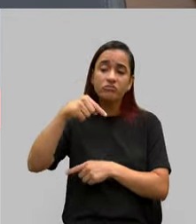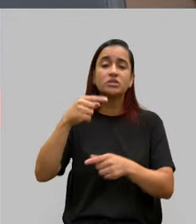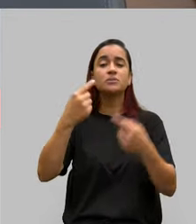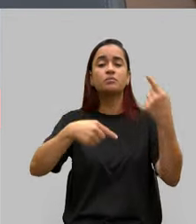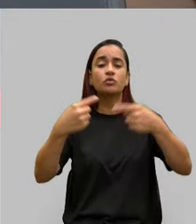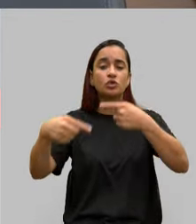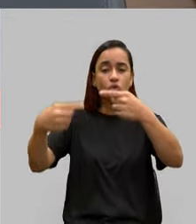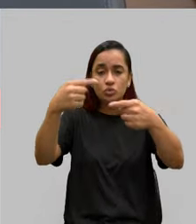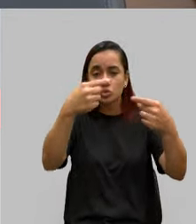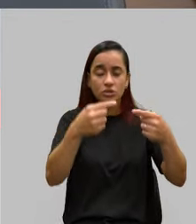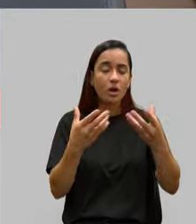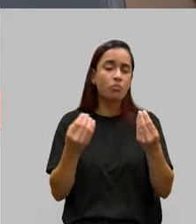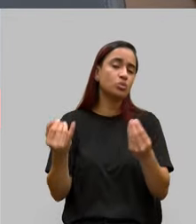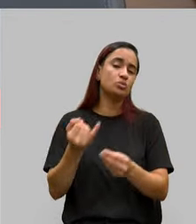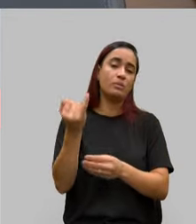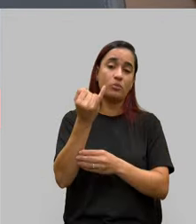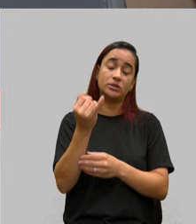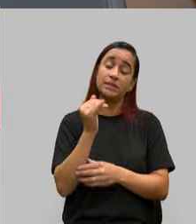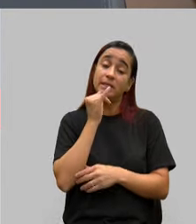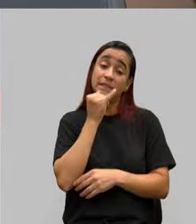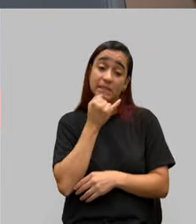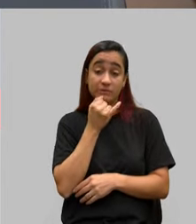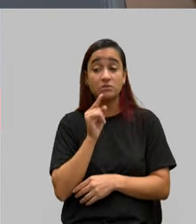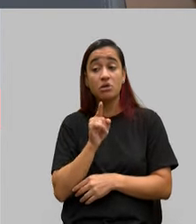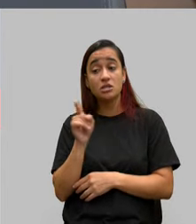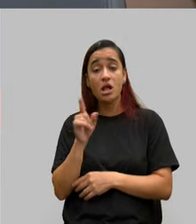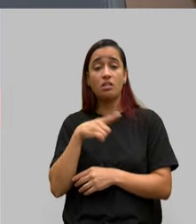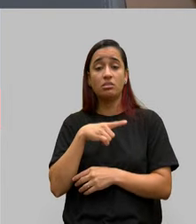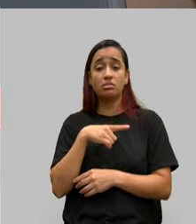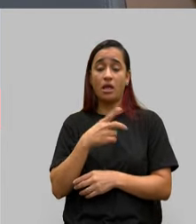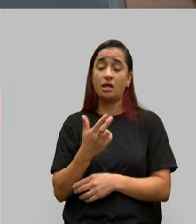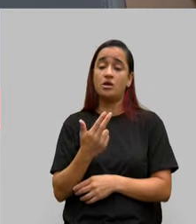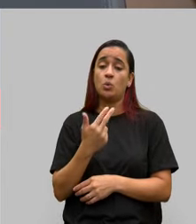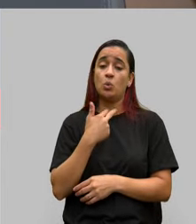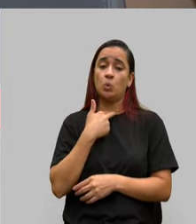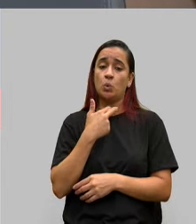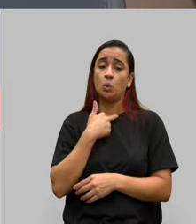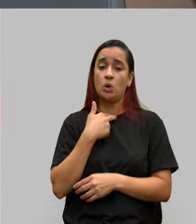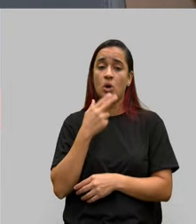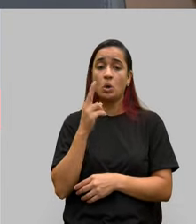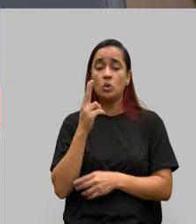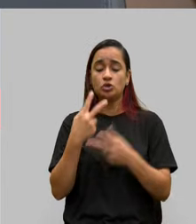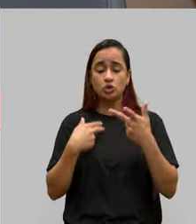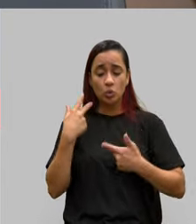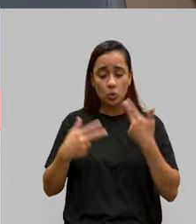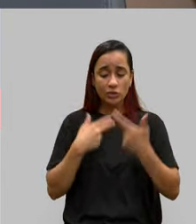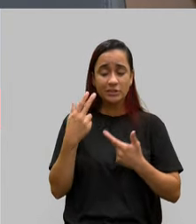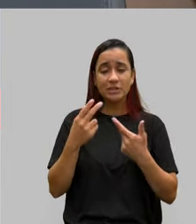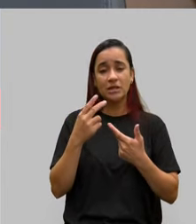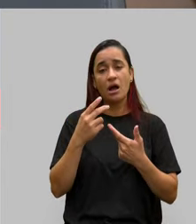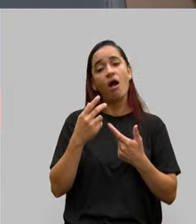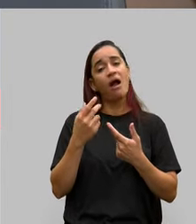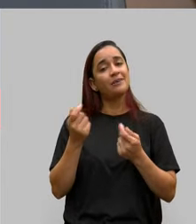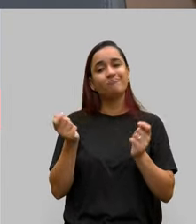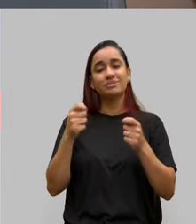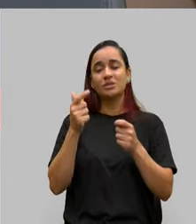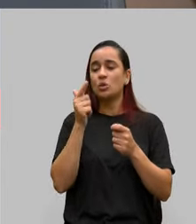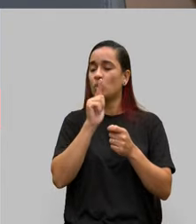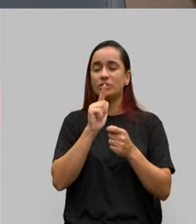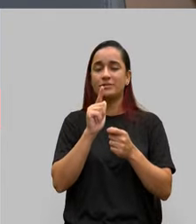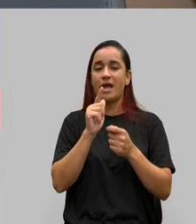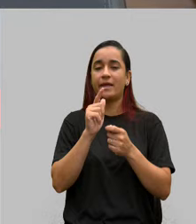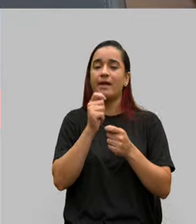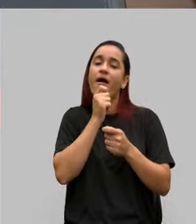no estado de Minas Gerais ele teve um uma foi submetido a uma cirurgia há poucos dias e ainda não tá podendo